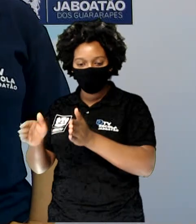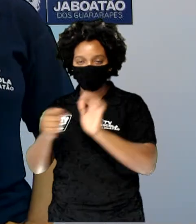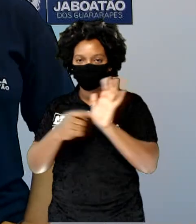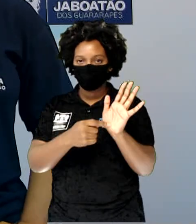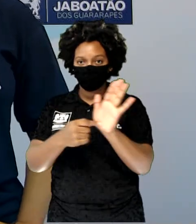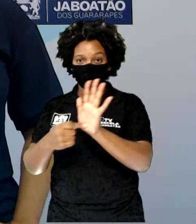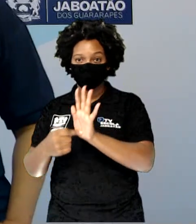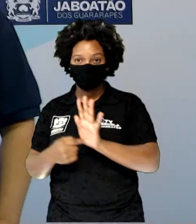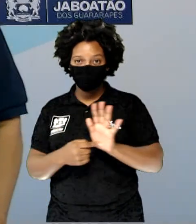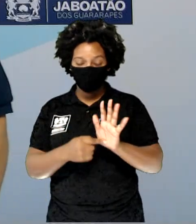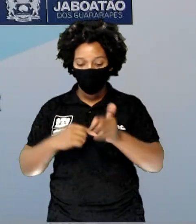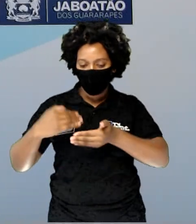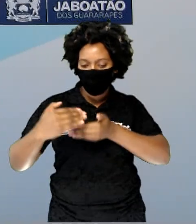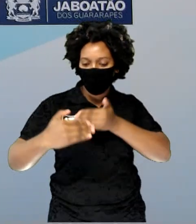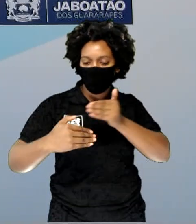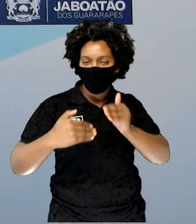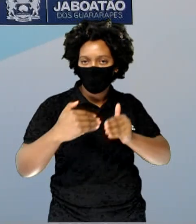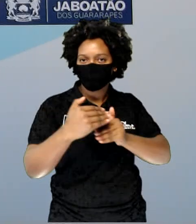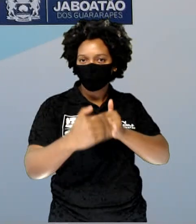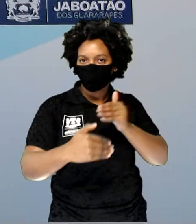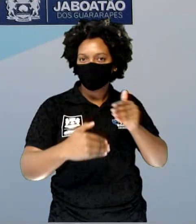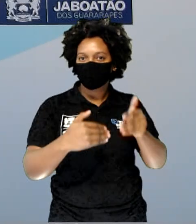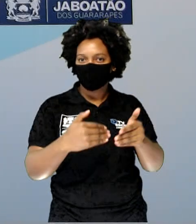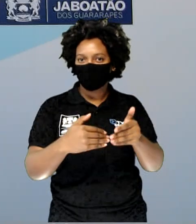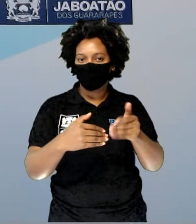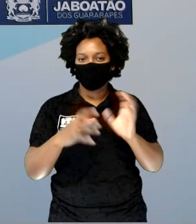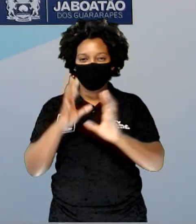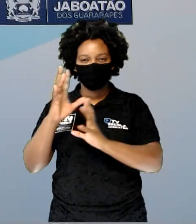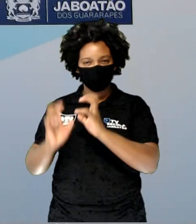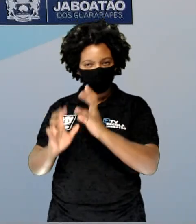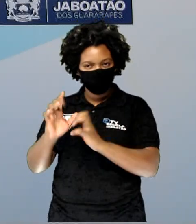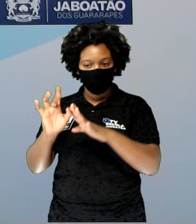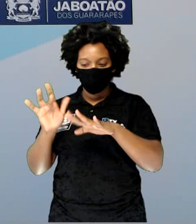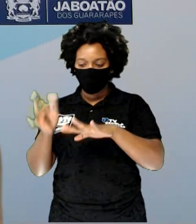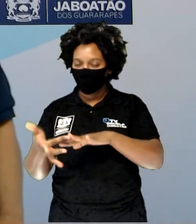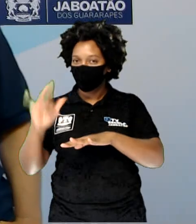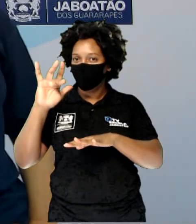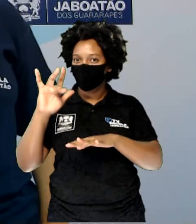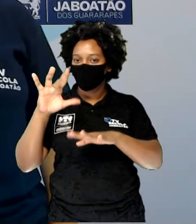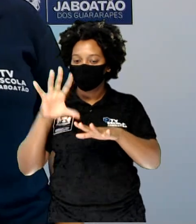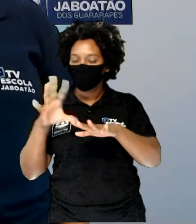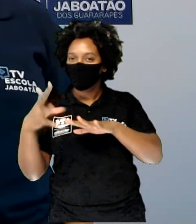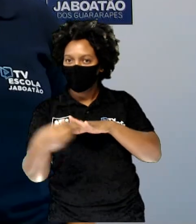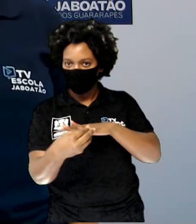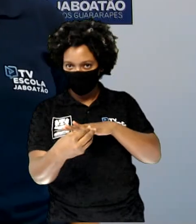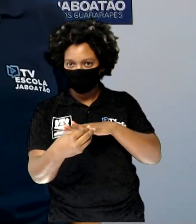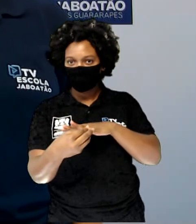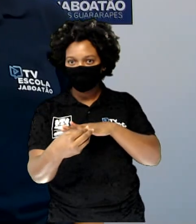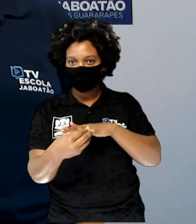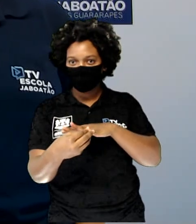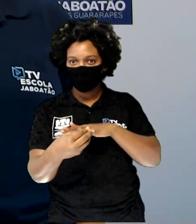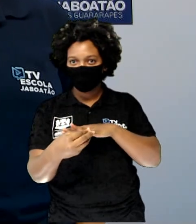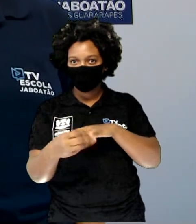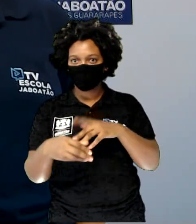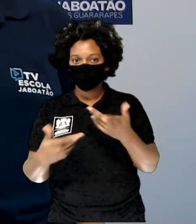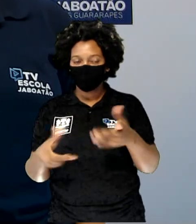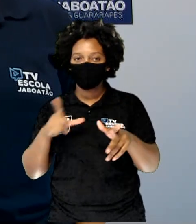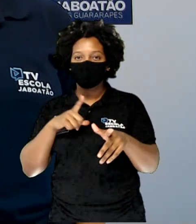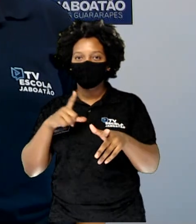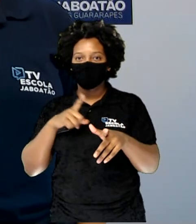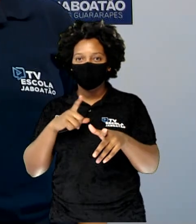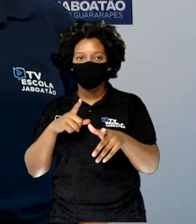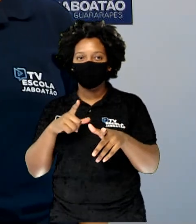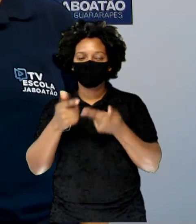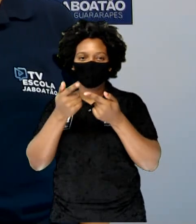apresentação, desenvolvimento, que tem a questão do conflito e clímax, e o desfecho. E ainda nós temos a questão